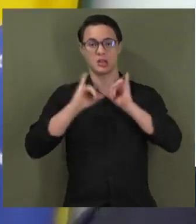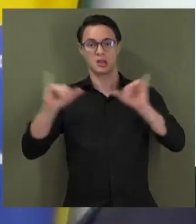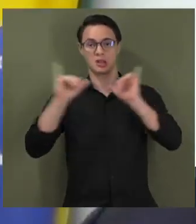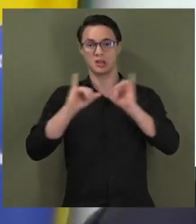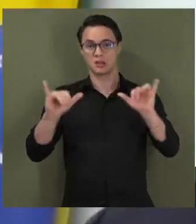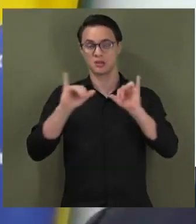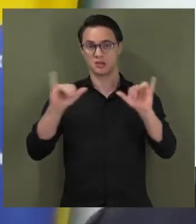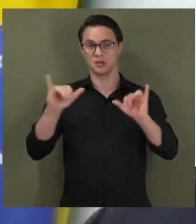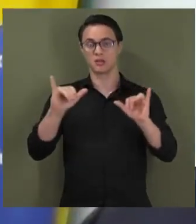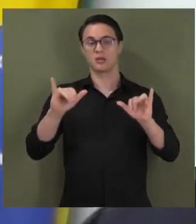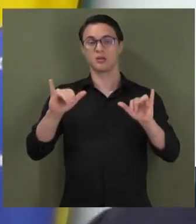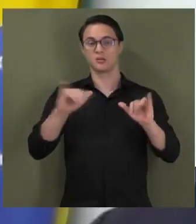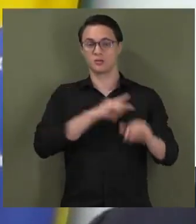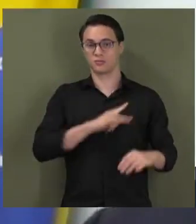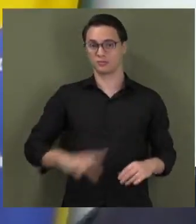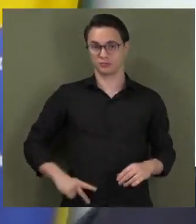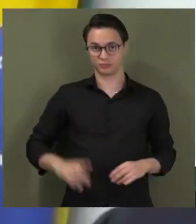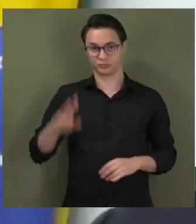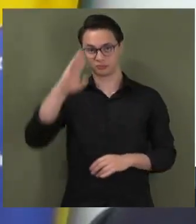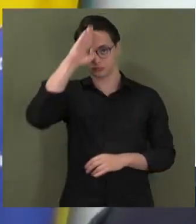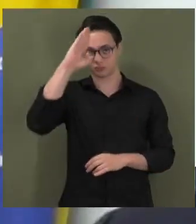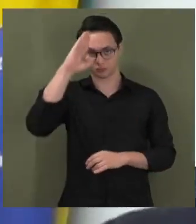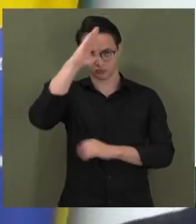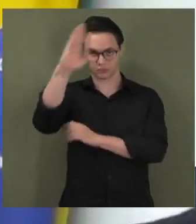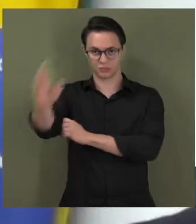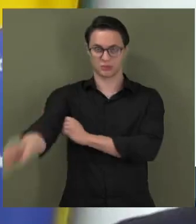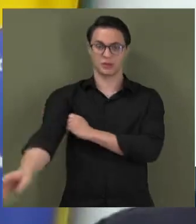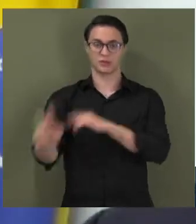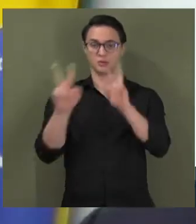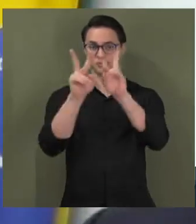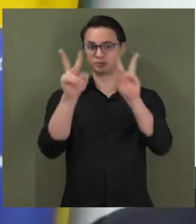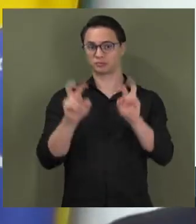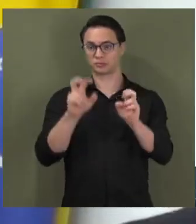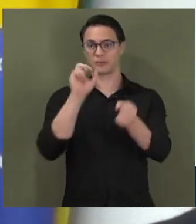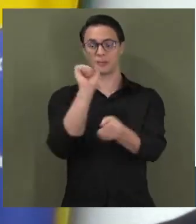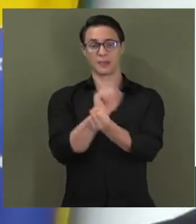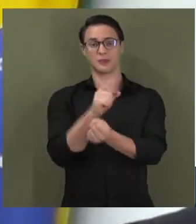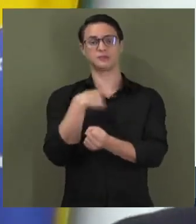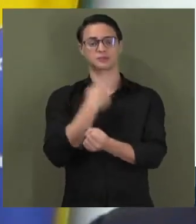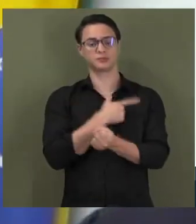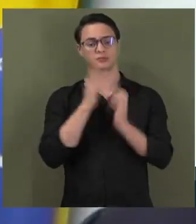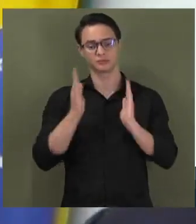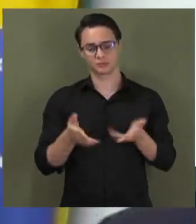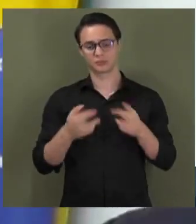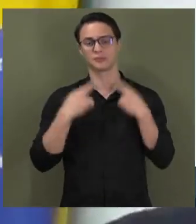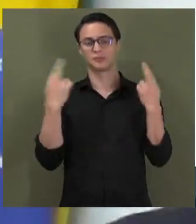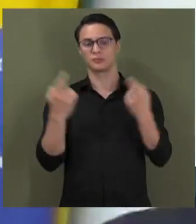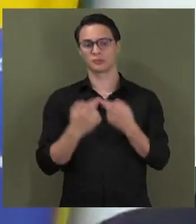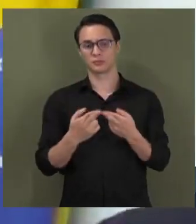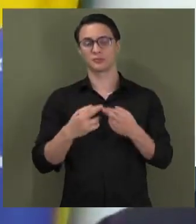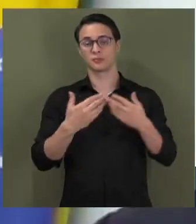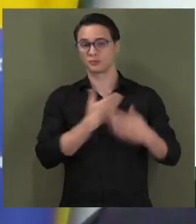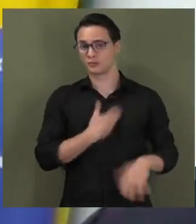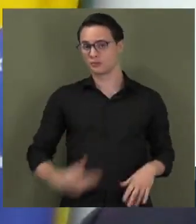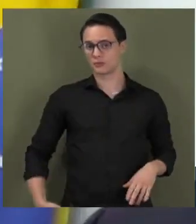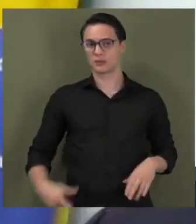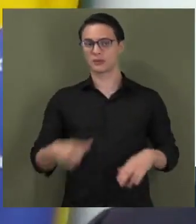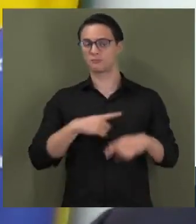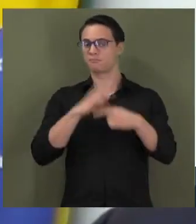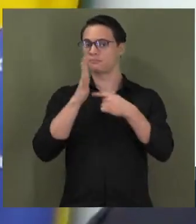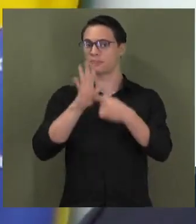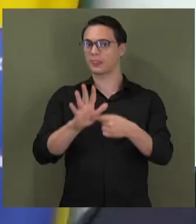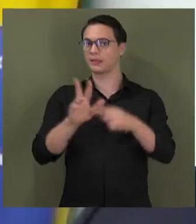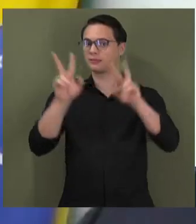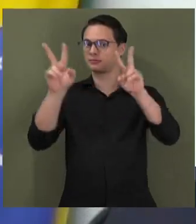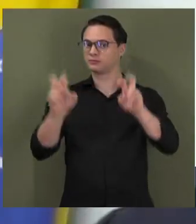ex-presidente da República. Esse assunto ficou parado. Nós fizemos audiência pública, graves revelações, e esse